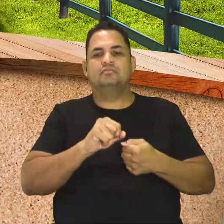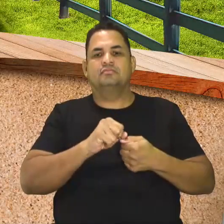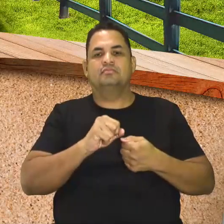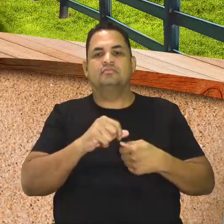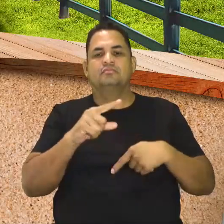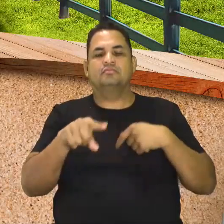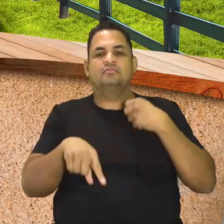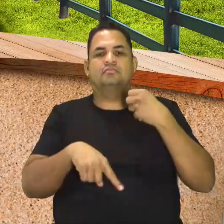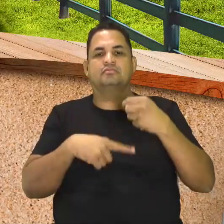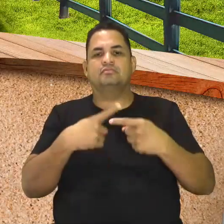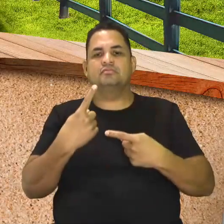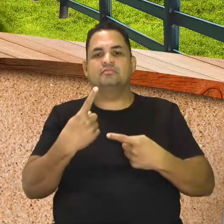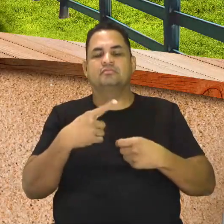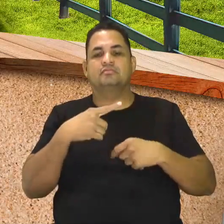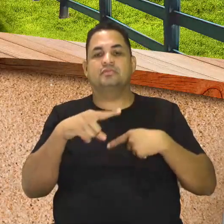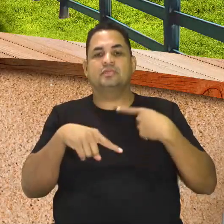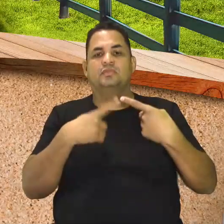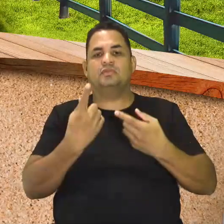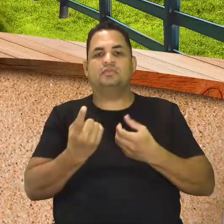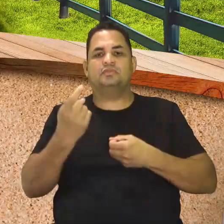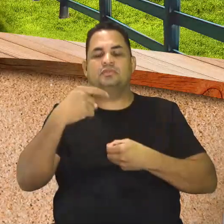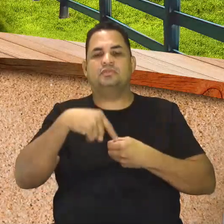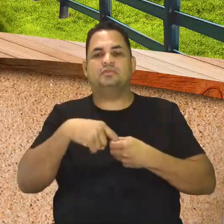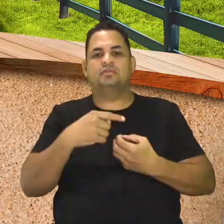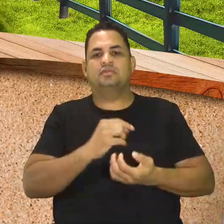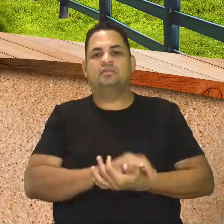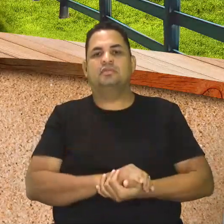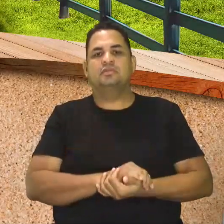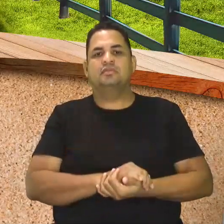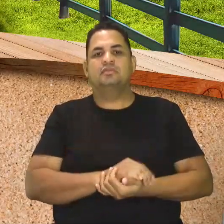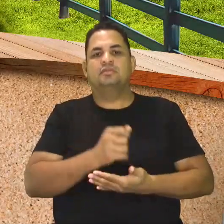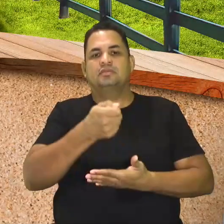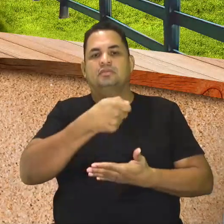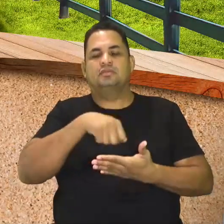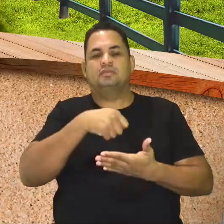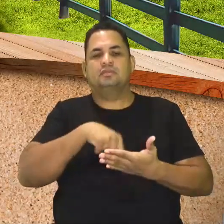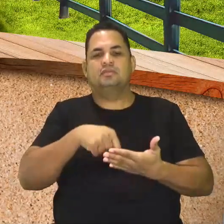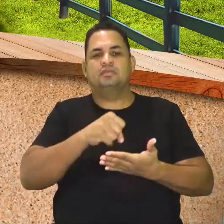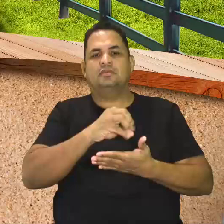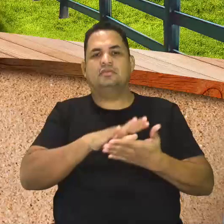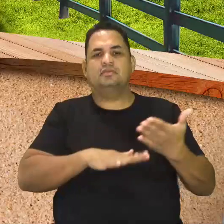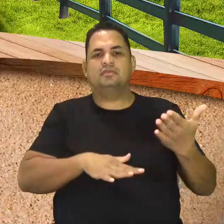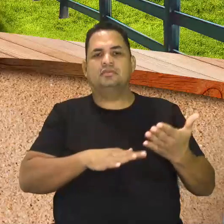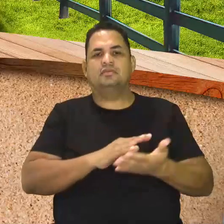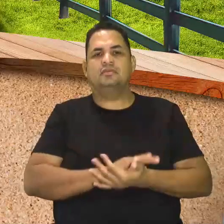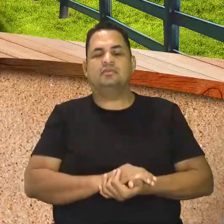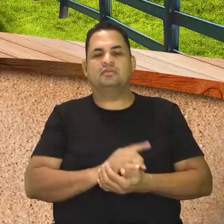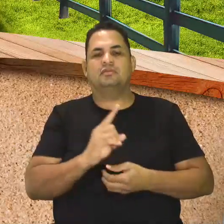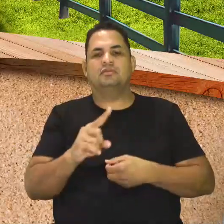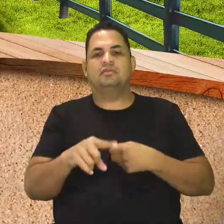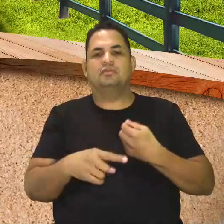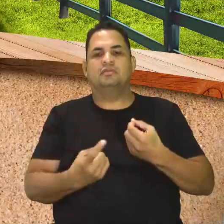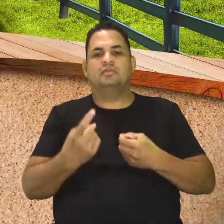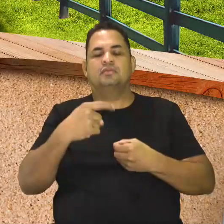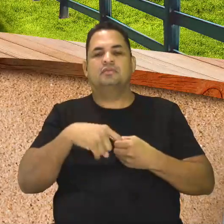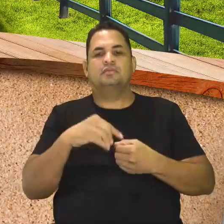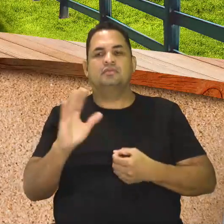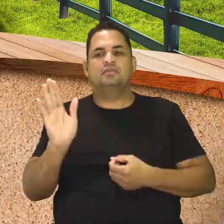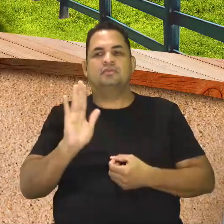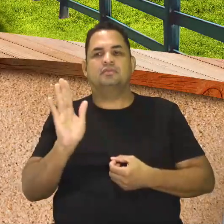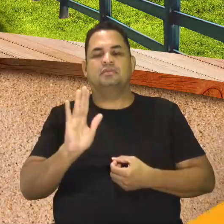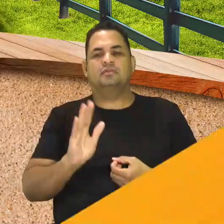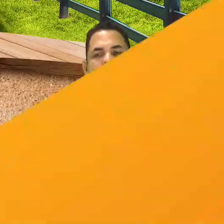Daqui a pouco, eu e o Sandro, a gente volta para corrigir essa atividade. Já voltamos, gente!